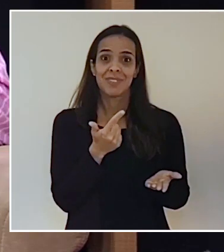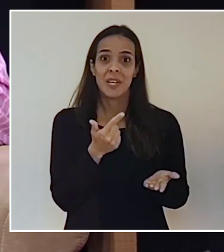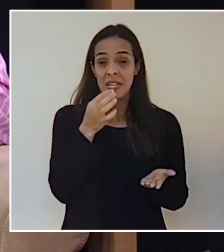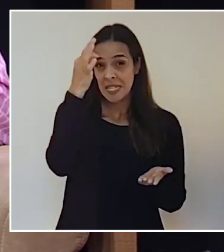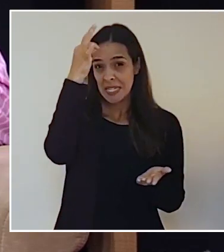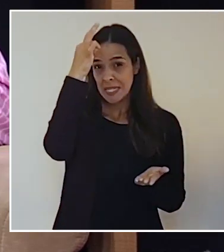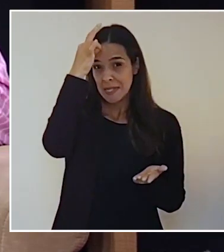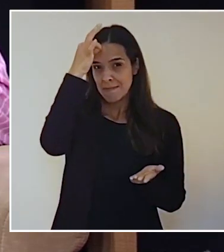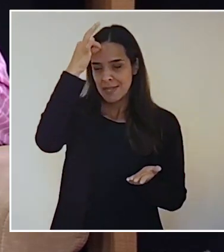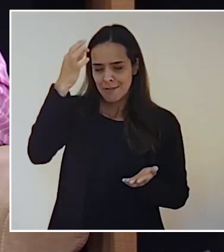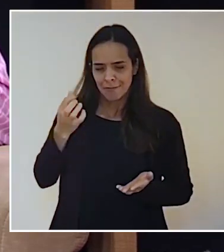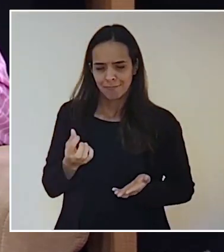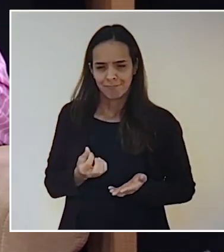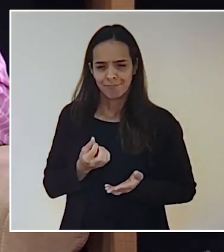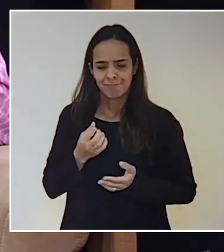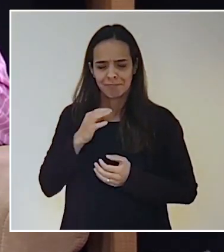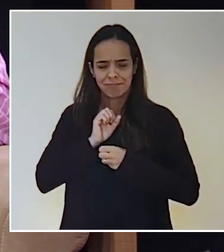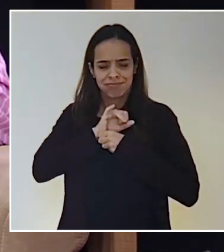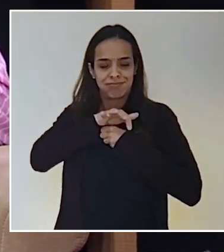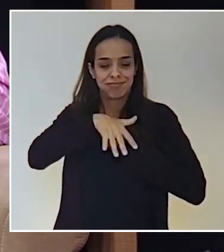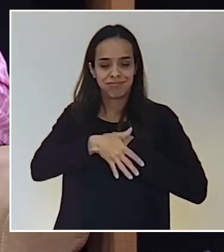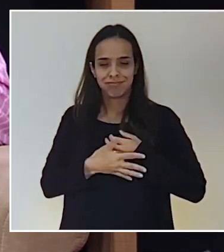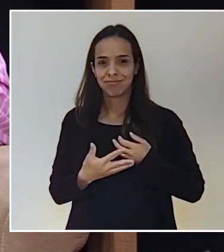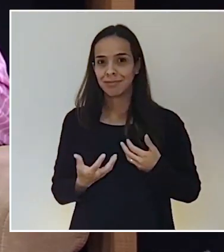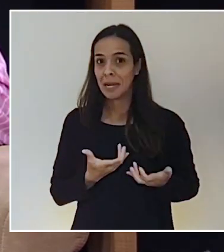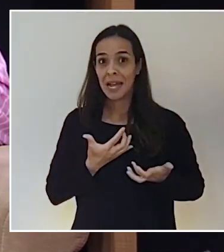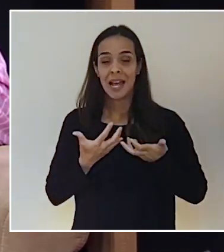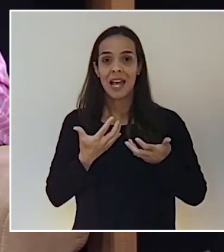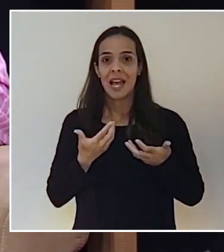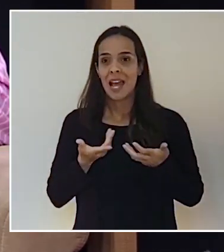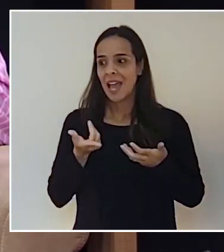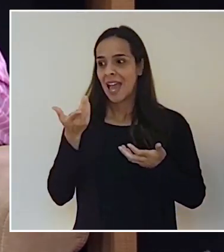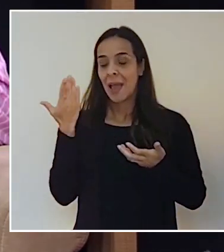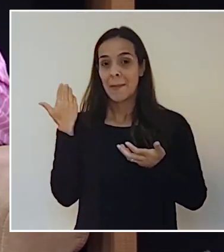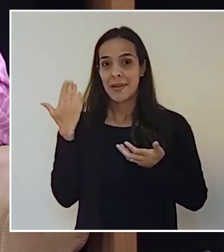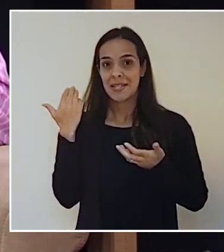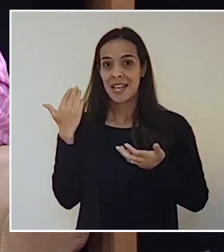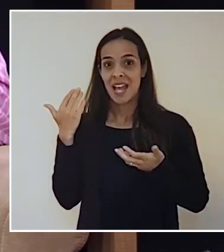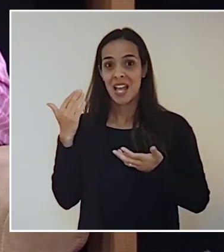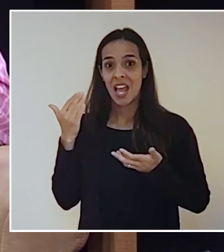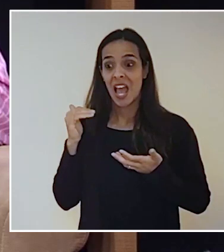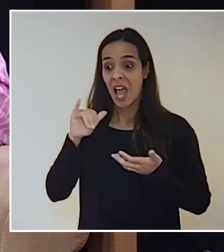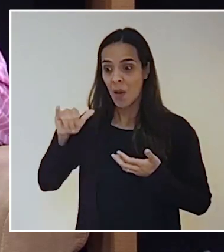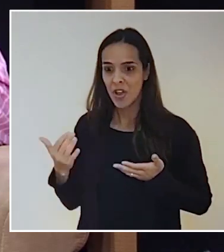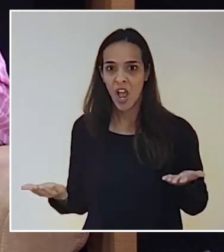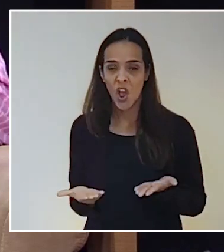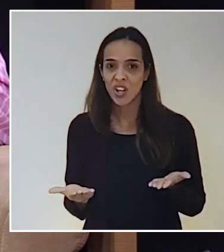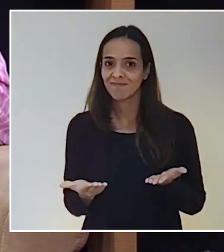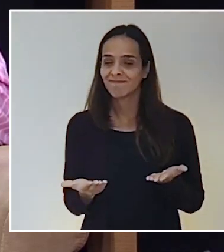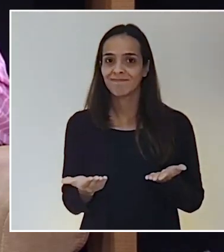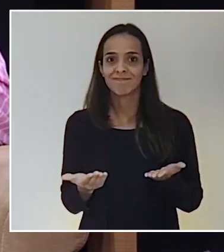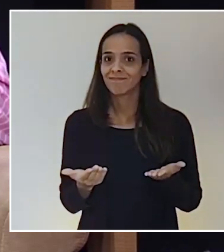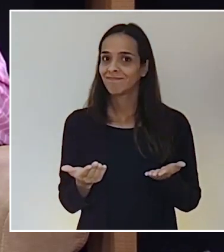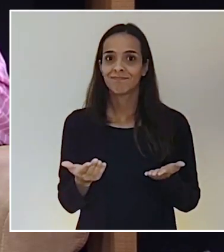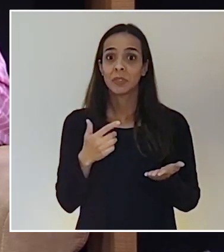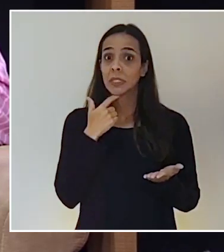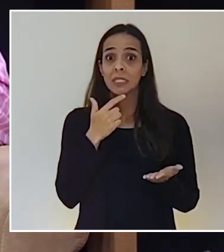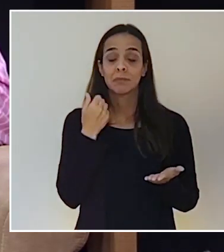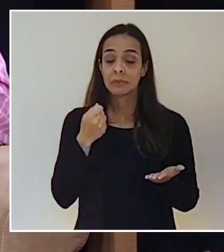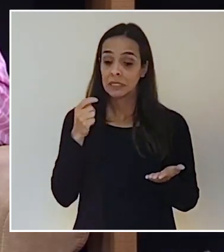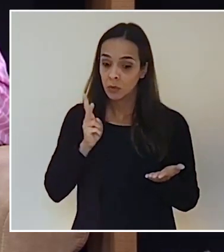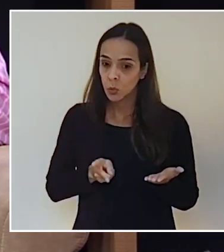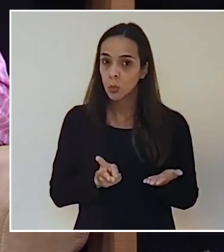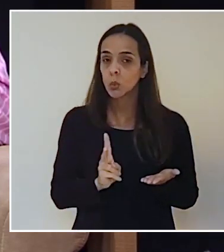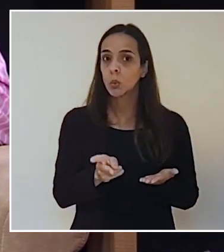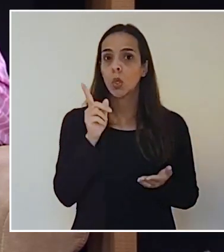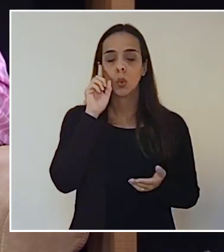é dia de você andar com Deus. Eles tinham recebido uma grande libertação, mas agora estavam em crise.